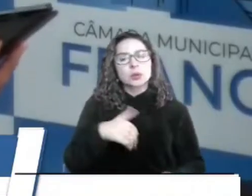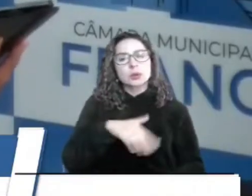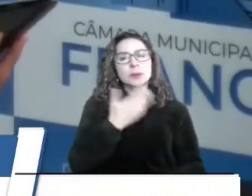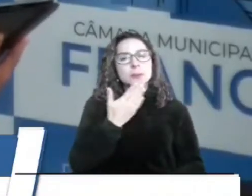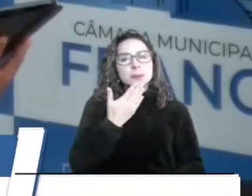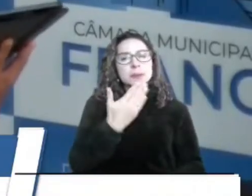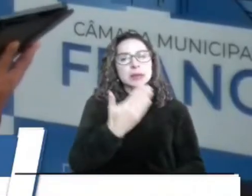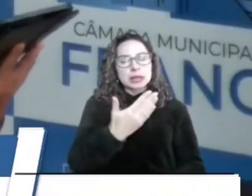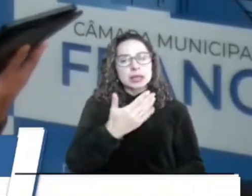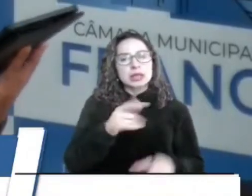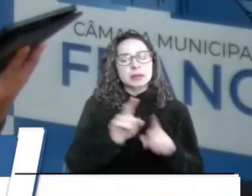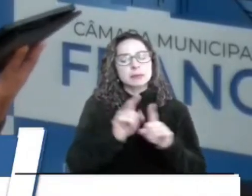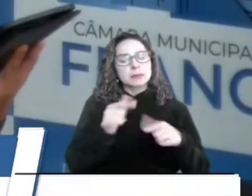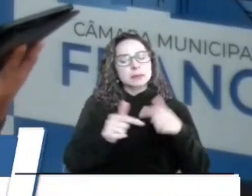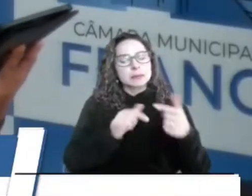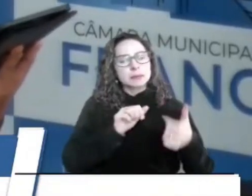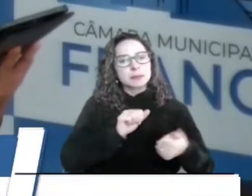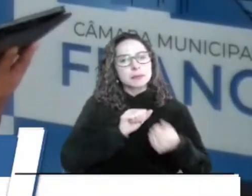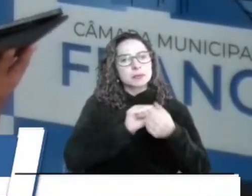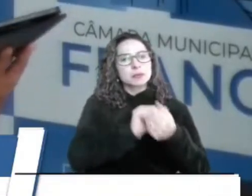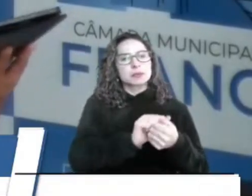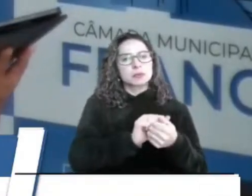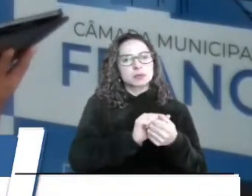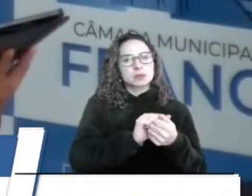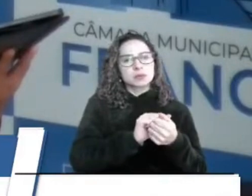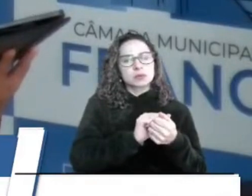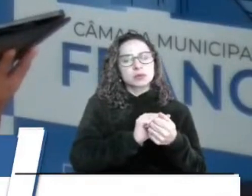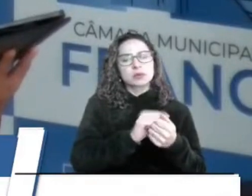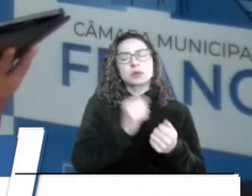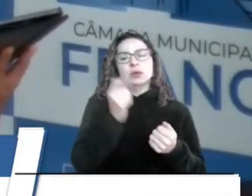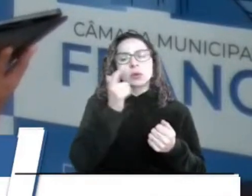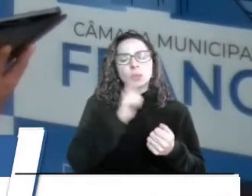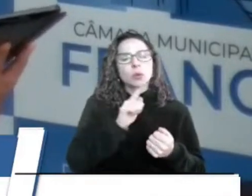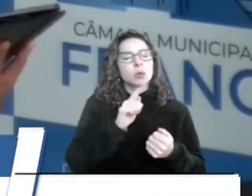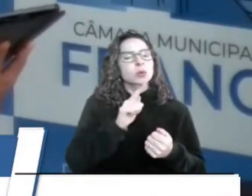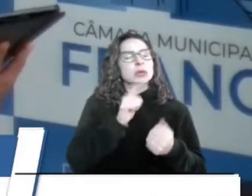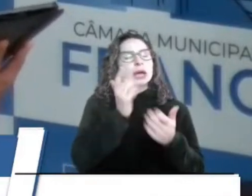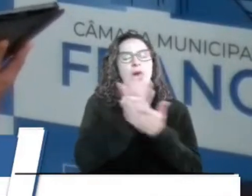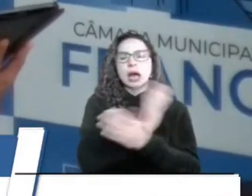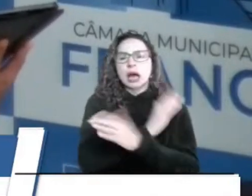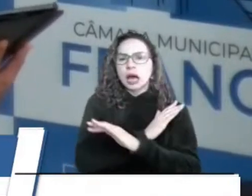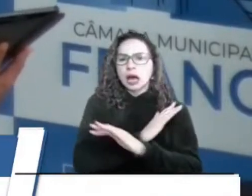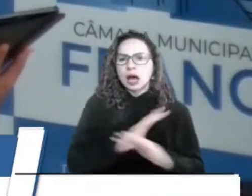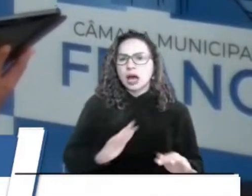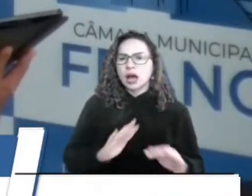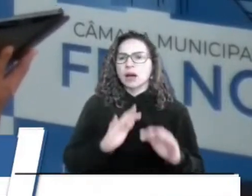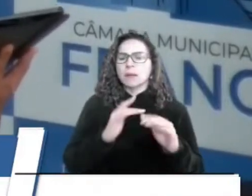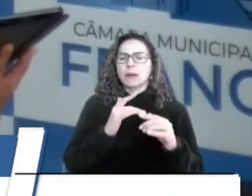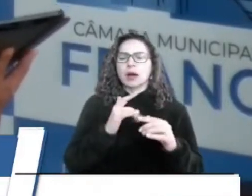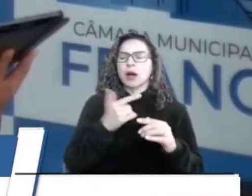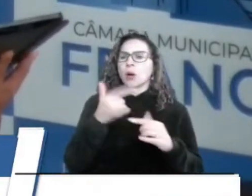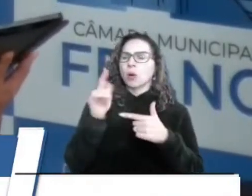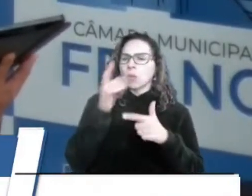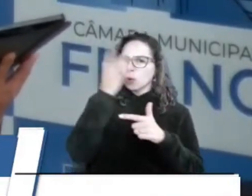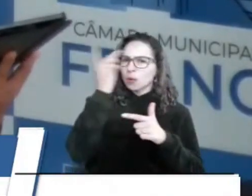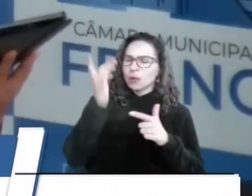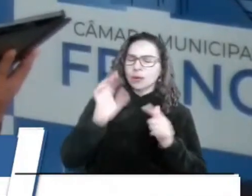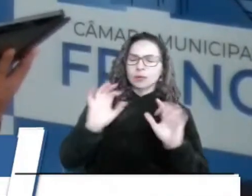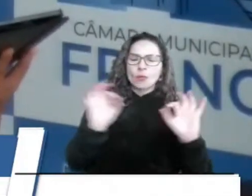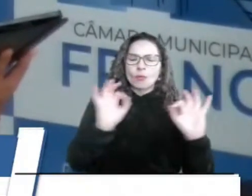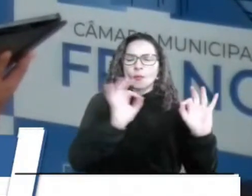e trabalharmos juntos para que isso nunca mais aconteça com nenhum outro servidor.